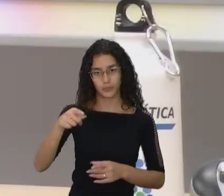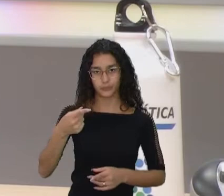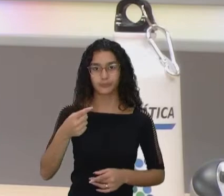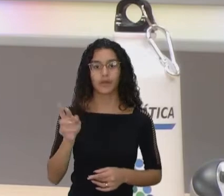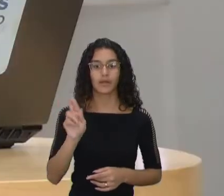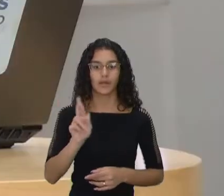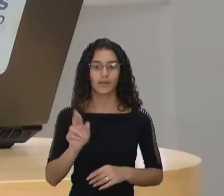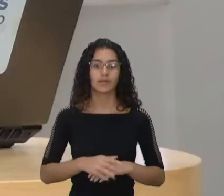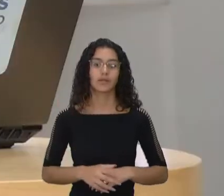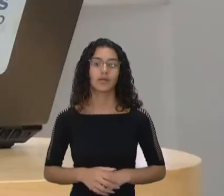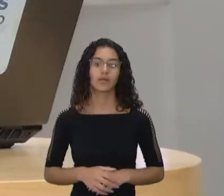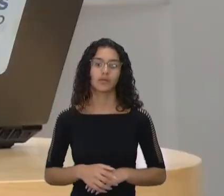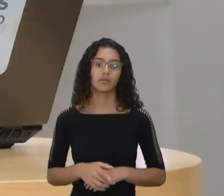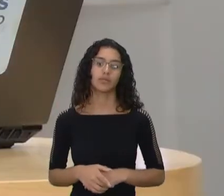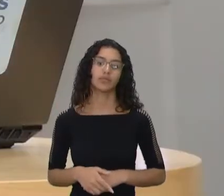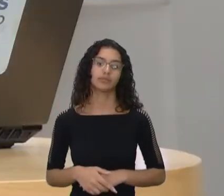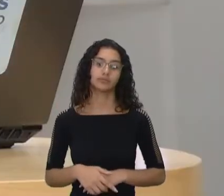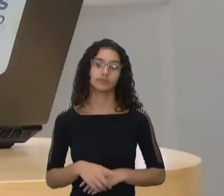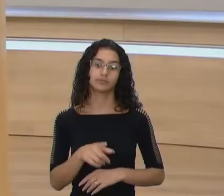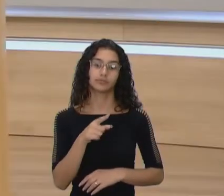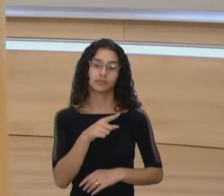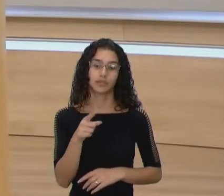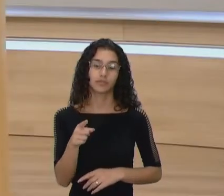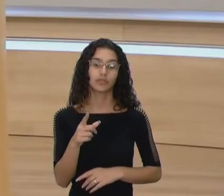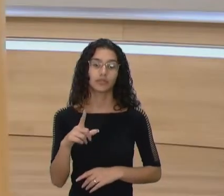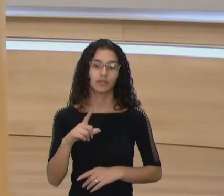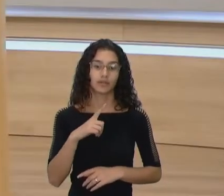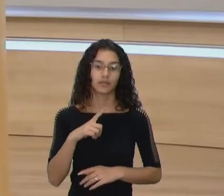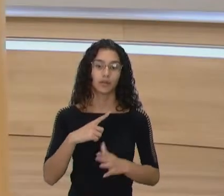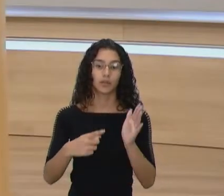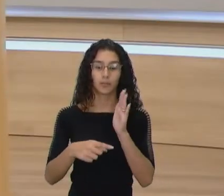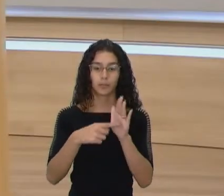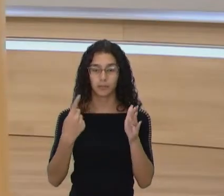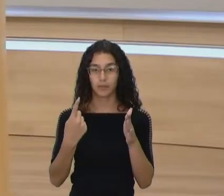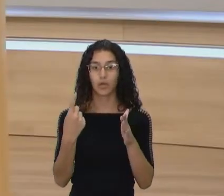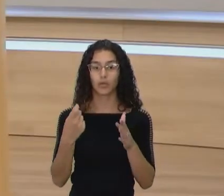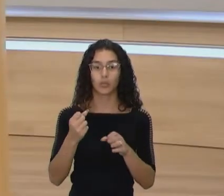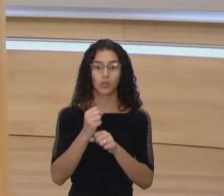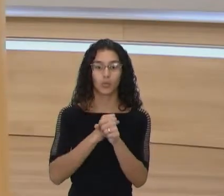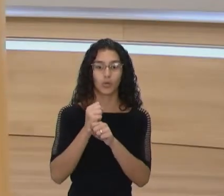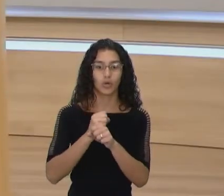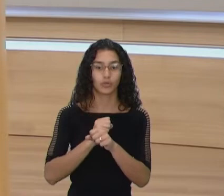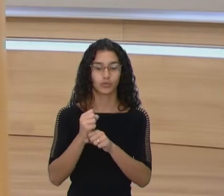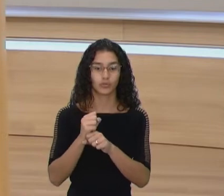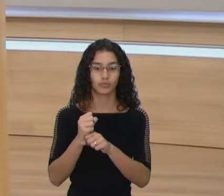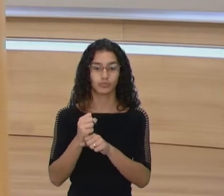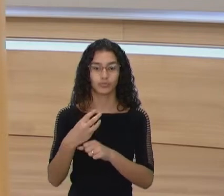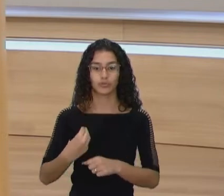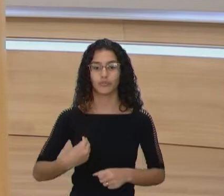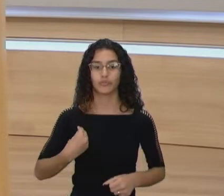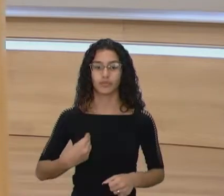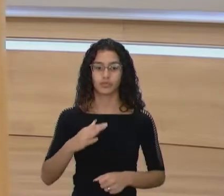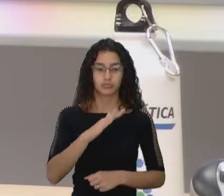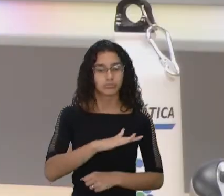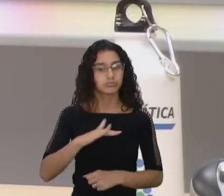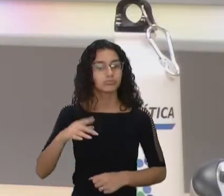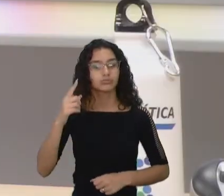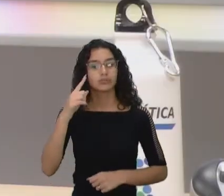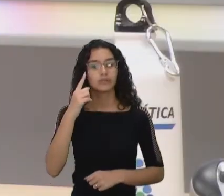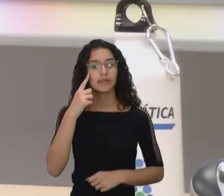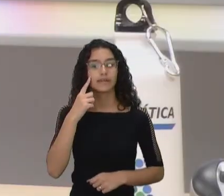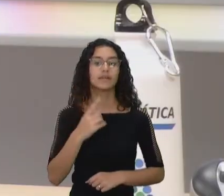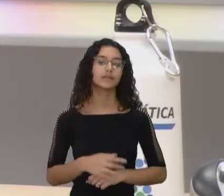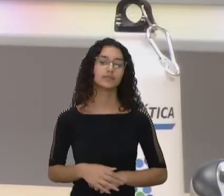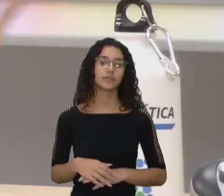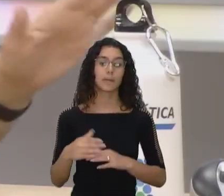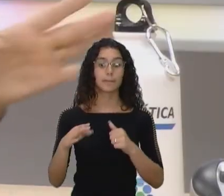7 mil e um pouquinho é o que vocês vão gastar aí no primeiro ano de vida de uma criança, aí pensando numa coisa,